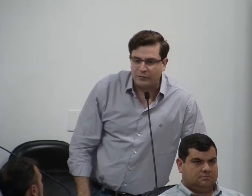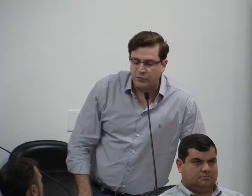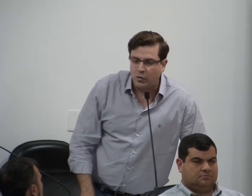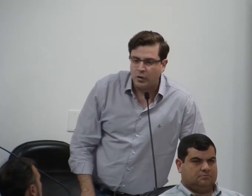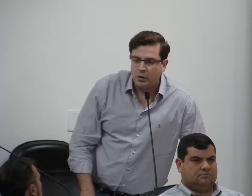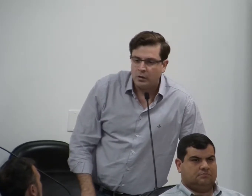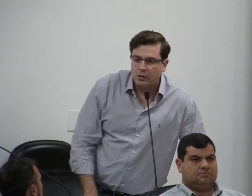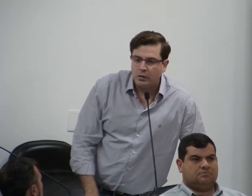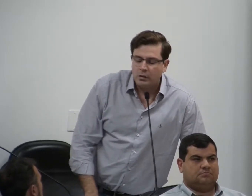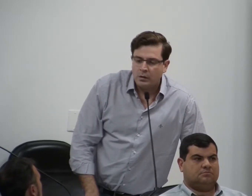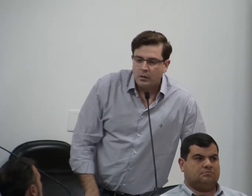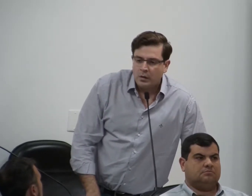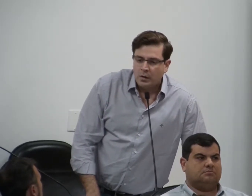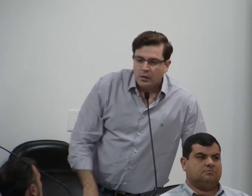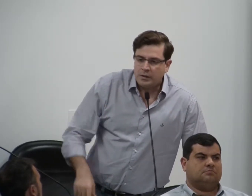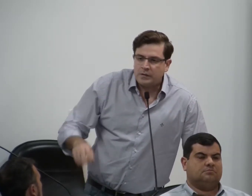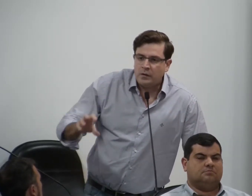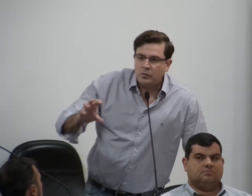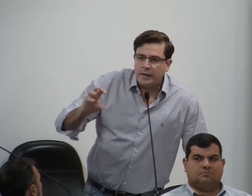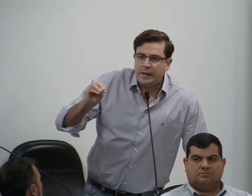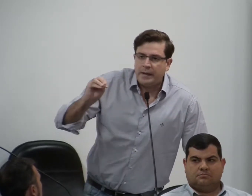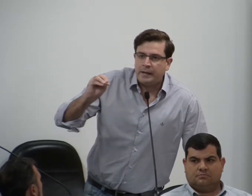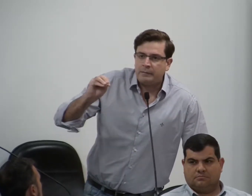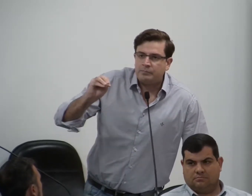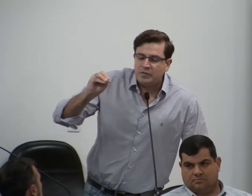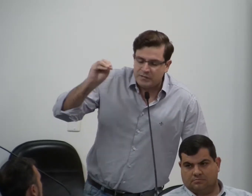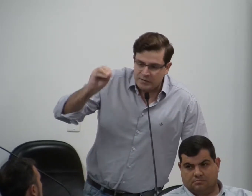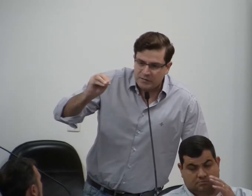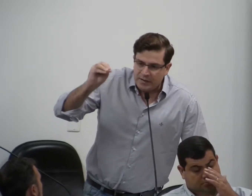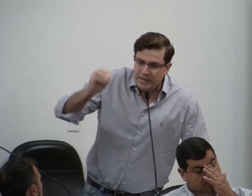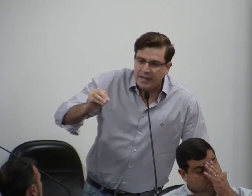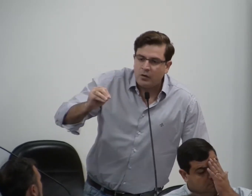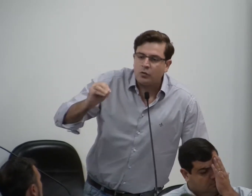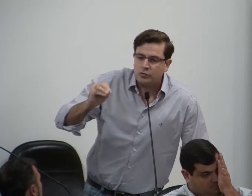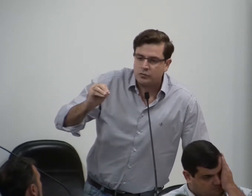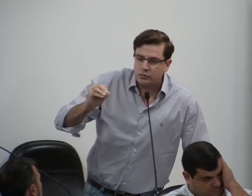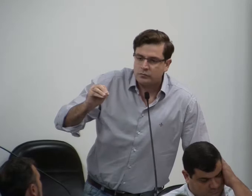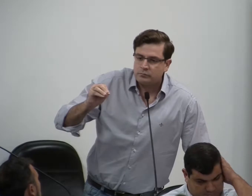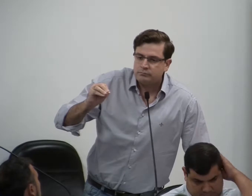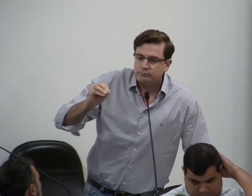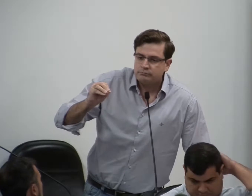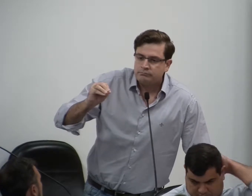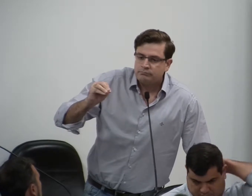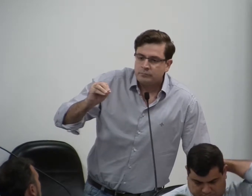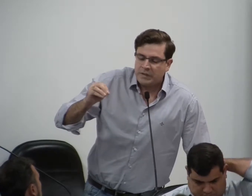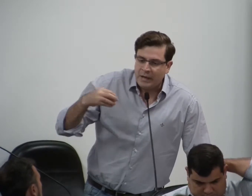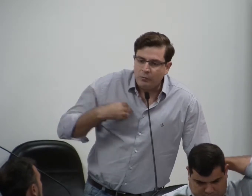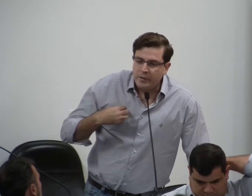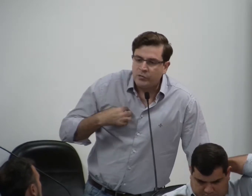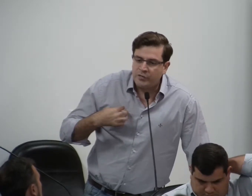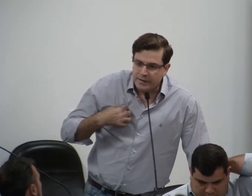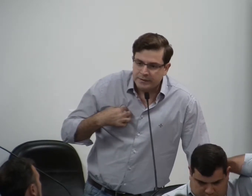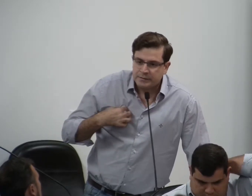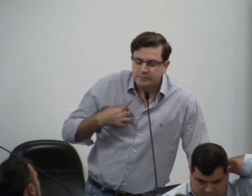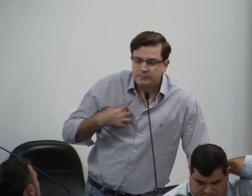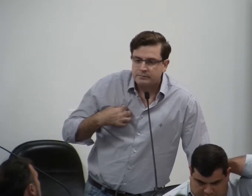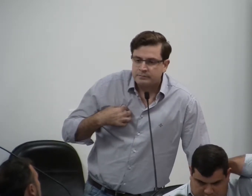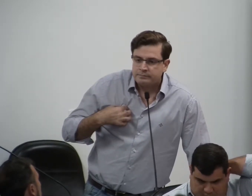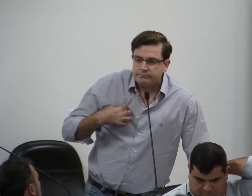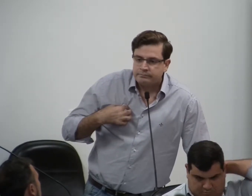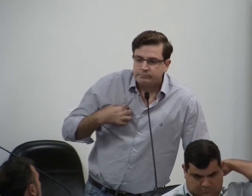do avô. Então, existem erros que, ao meu